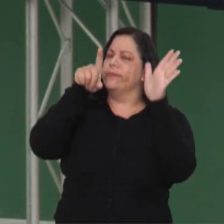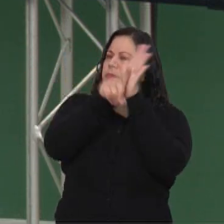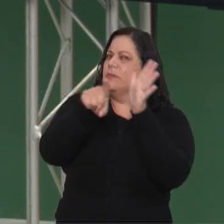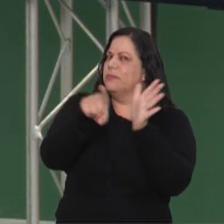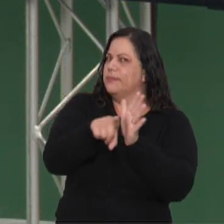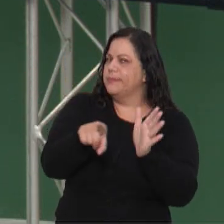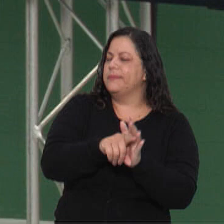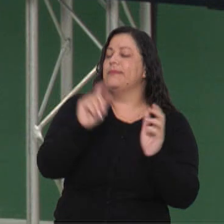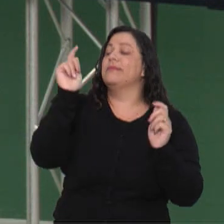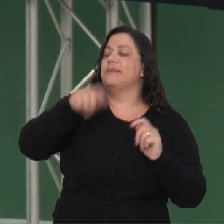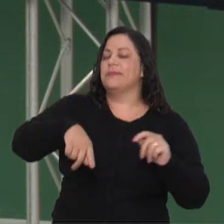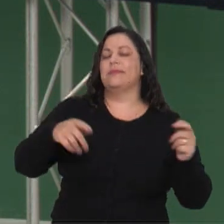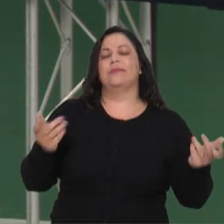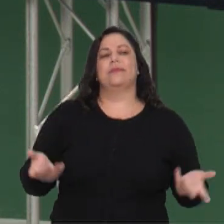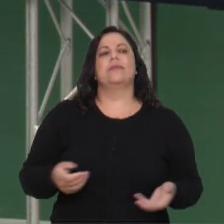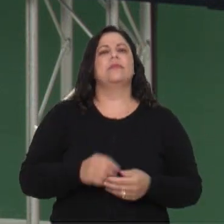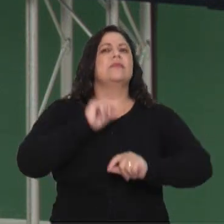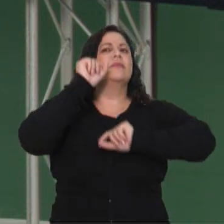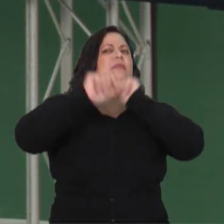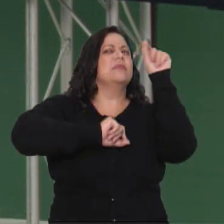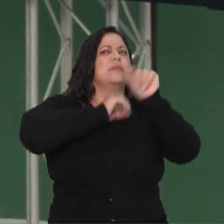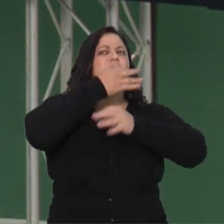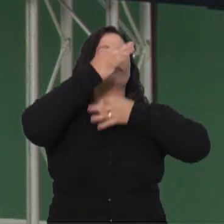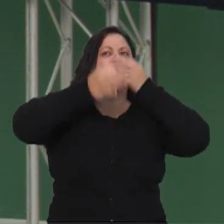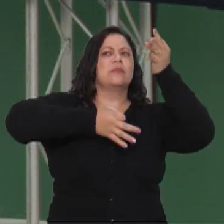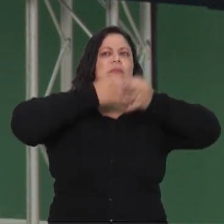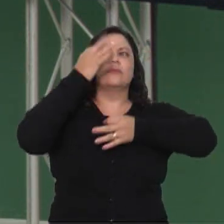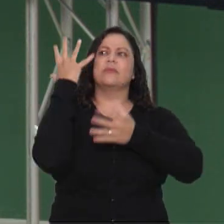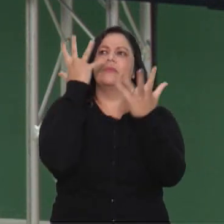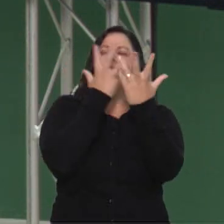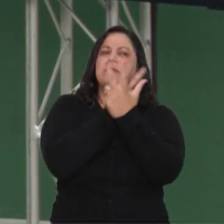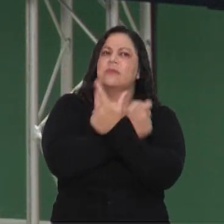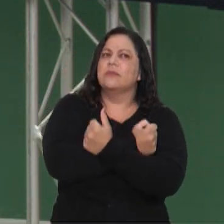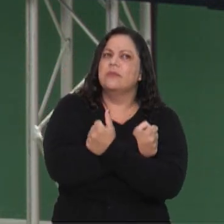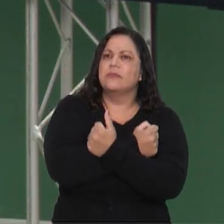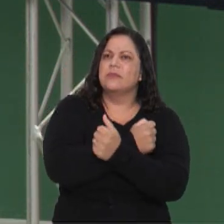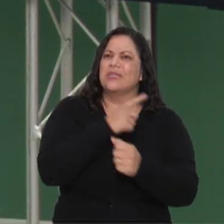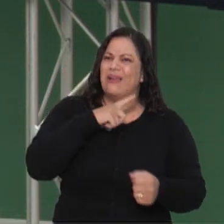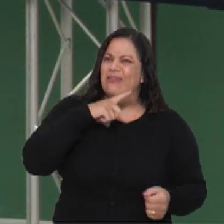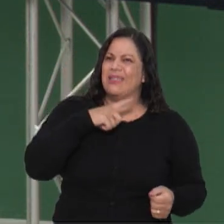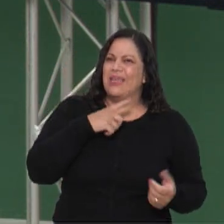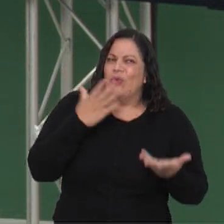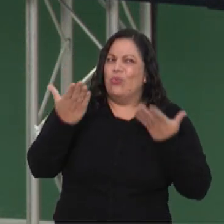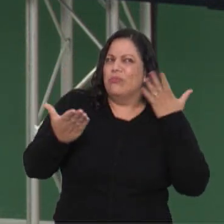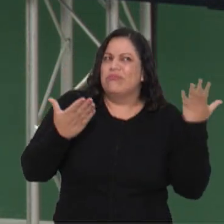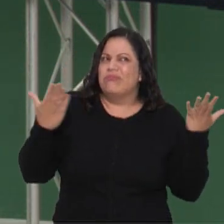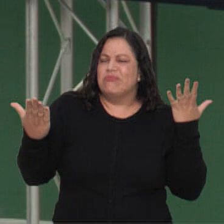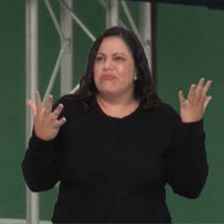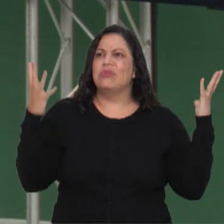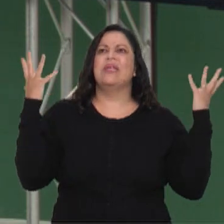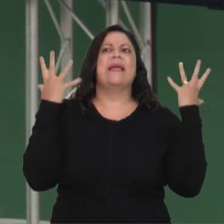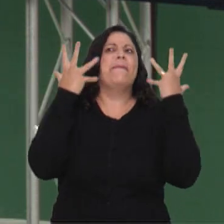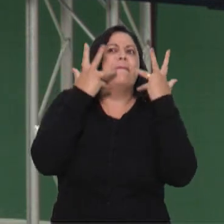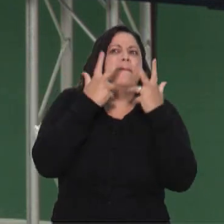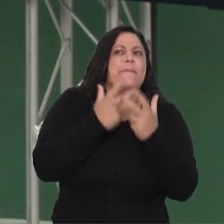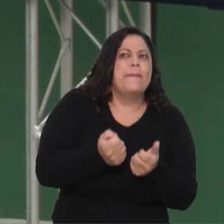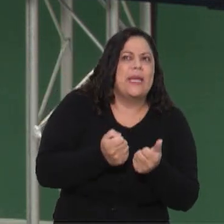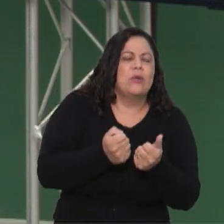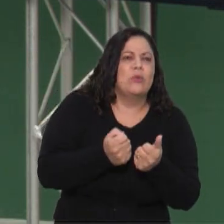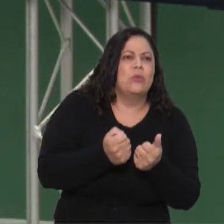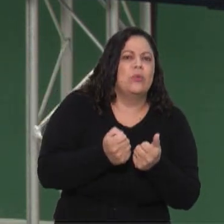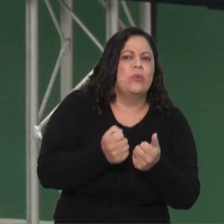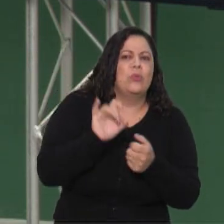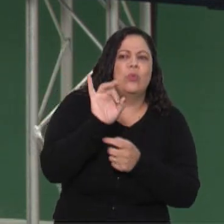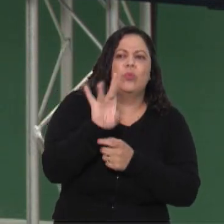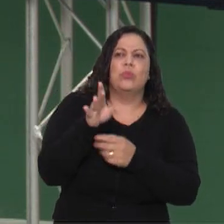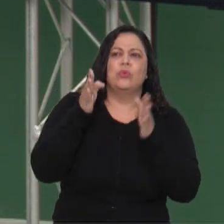existe para a beleza. Eu tenho critérios para dizer o que é belo? Aquilo que é belo por si ou aquilo que é